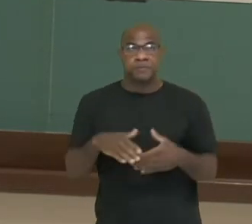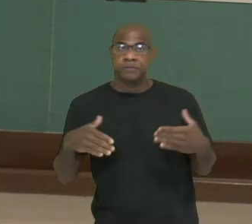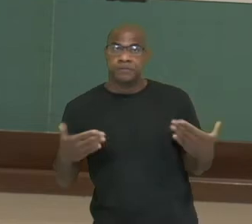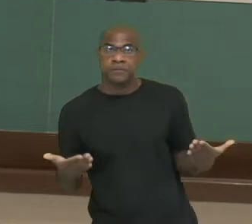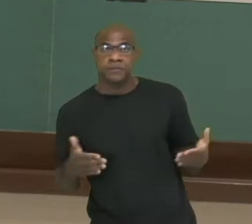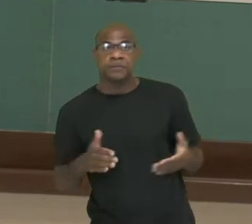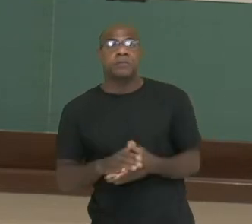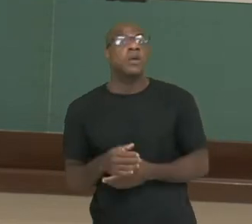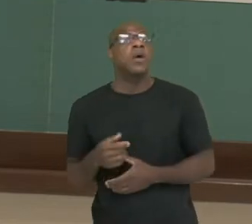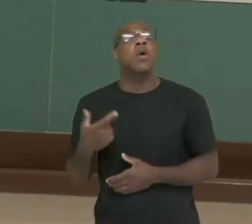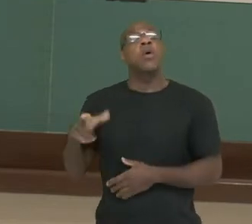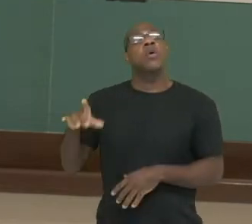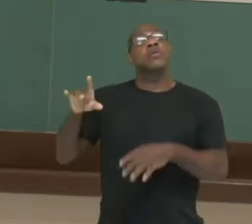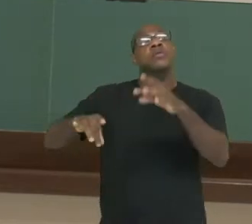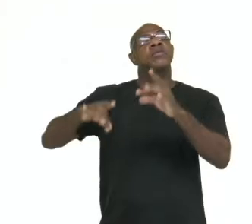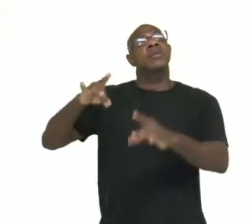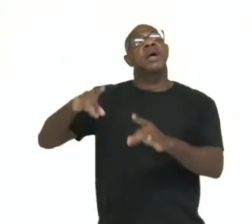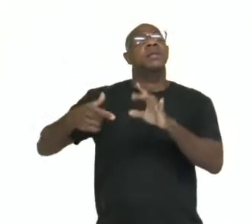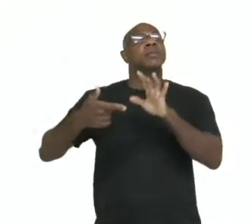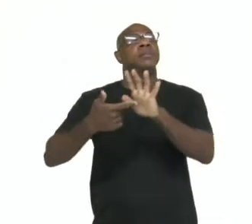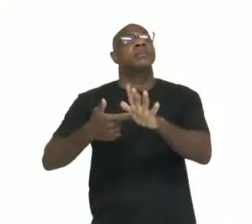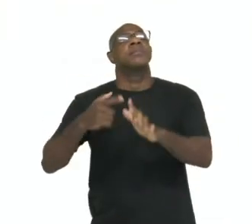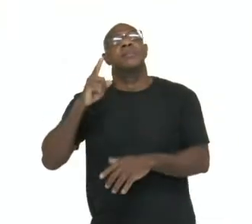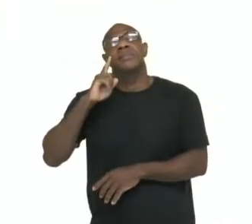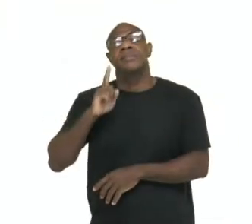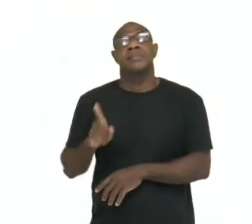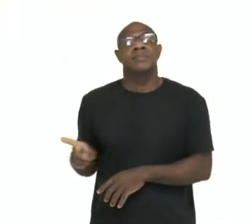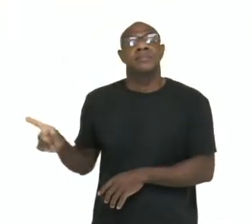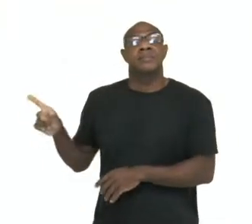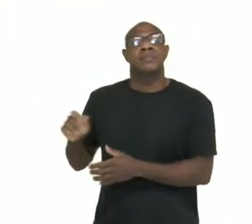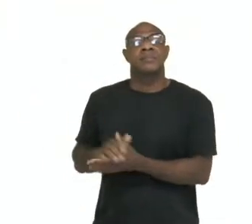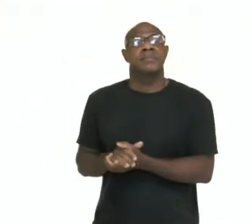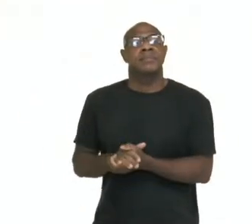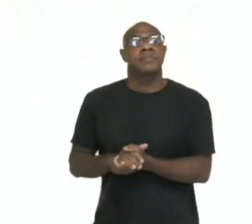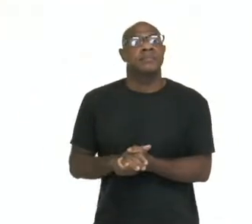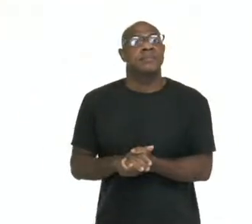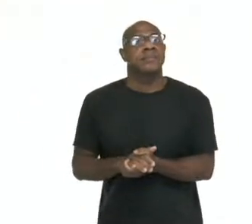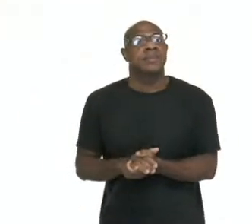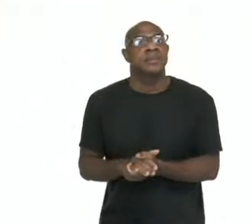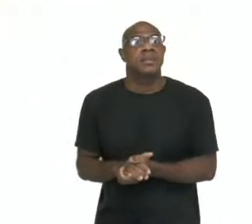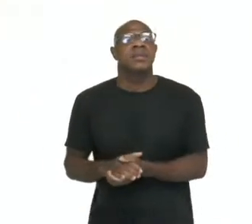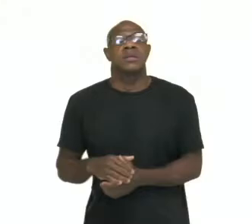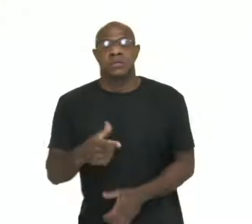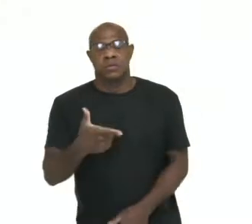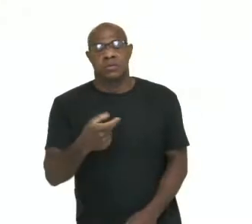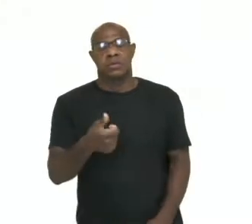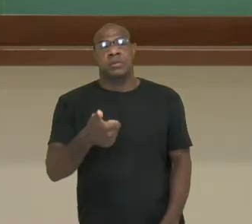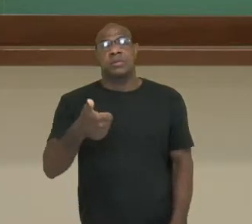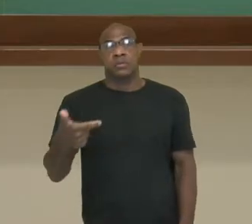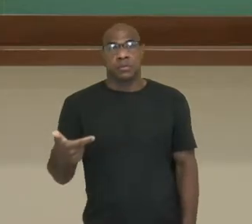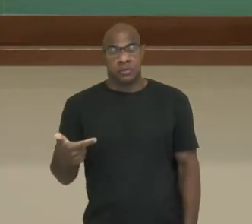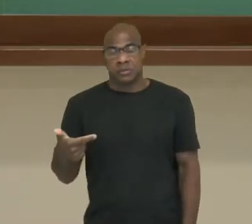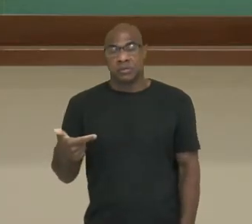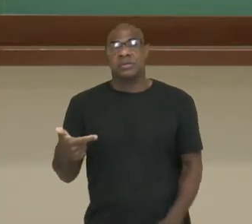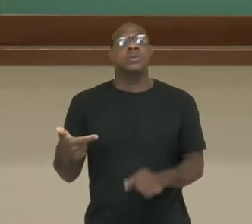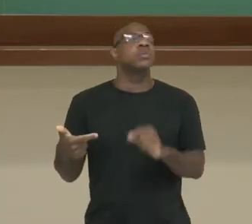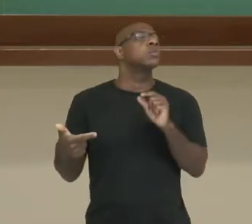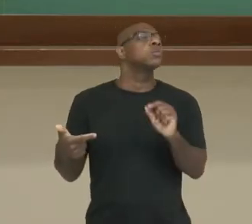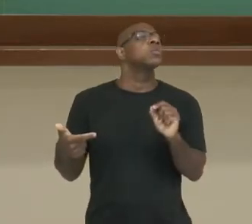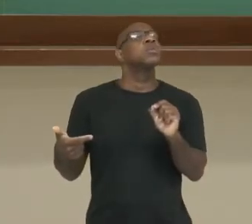Outro espetáculo aqui, né, espetáculo Olhar Brechtiano, né, de 2012, do grande,